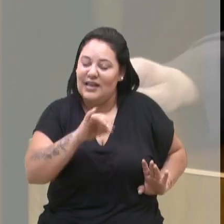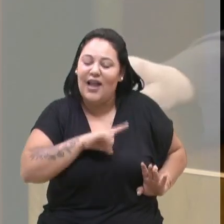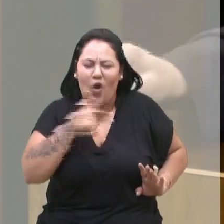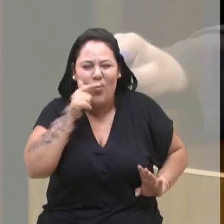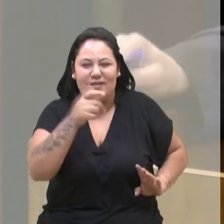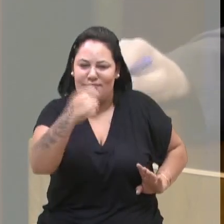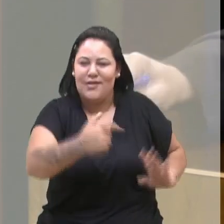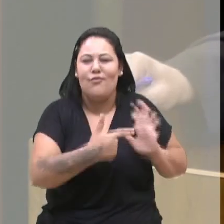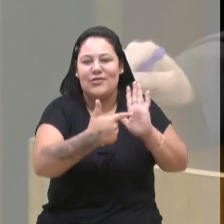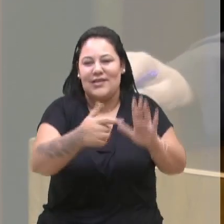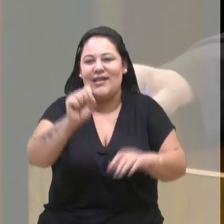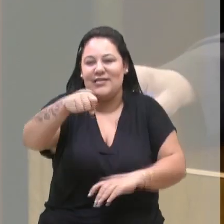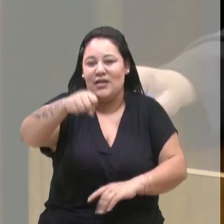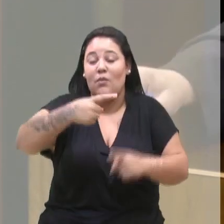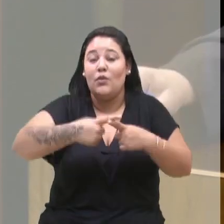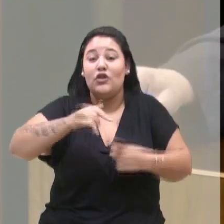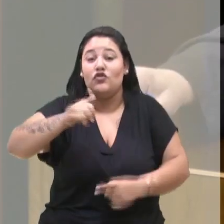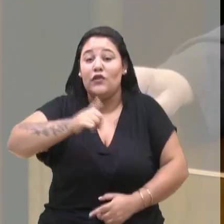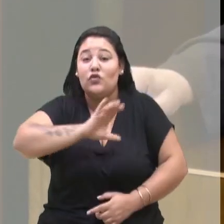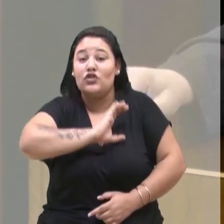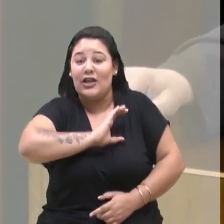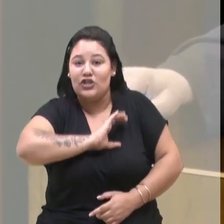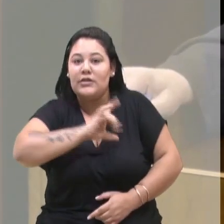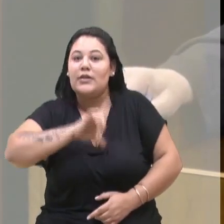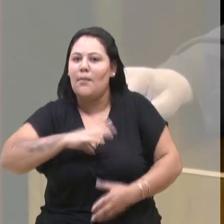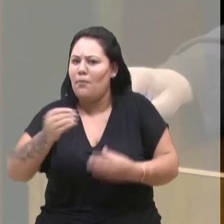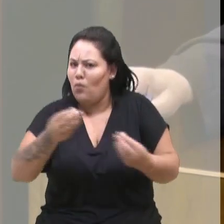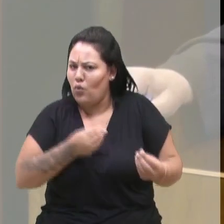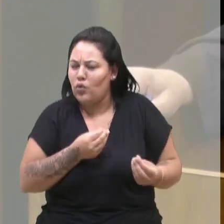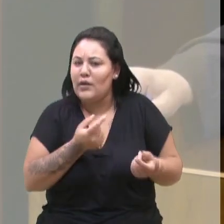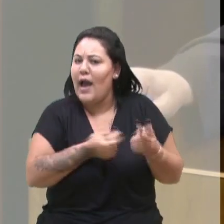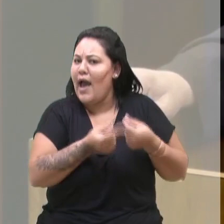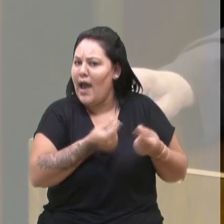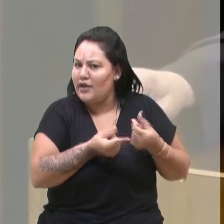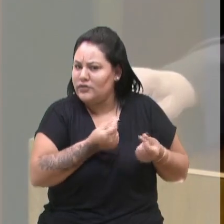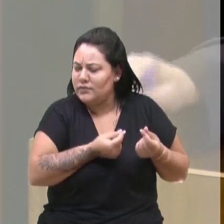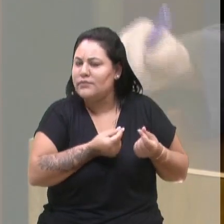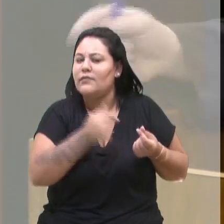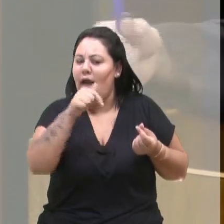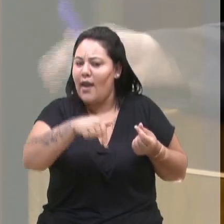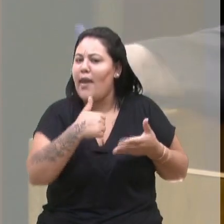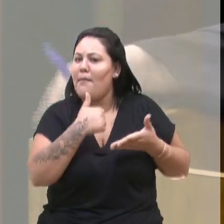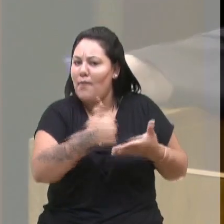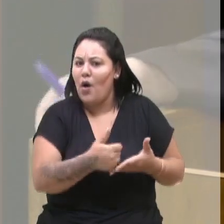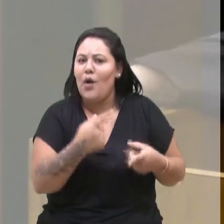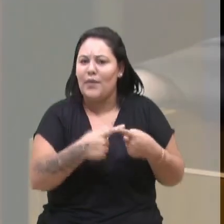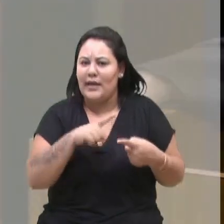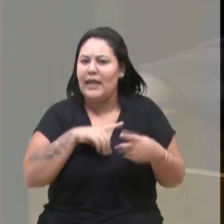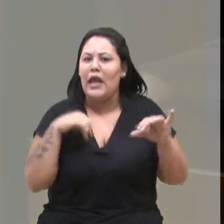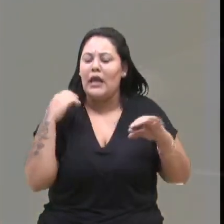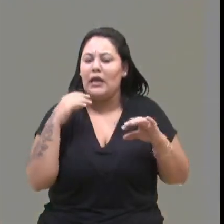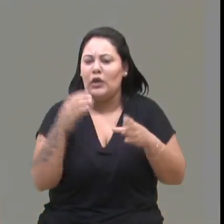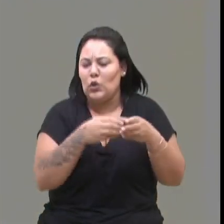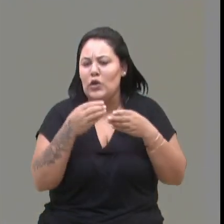Juventude trazem muita renda para Caxias do Sul, pelo turismo, pelos jogos e tudo mais.